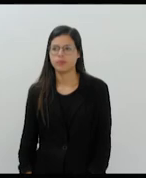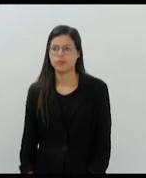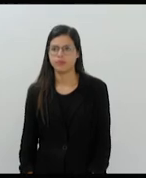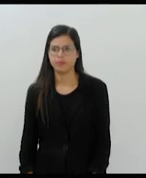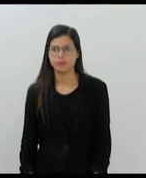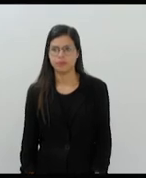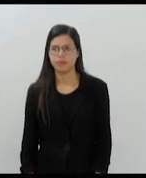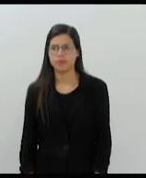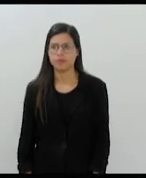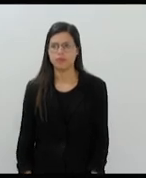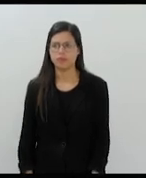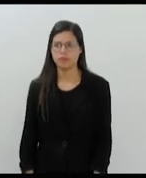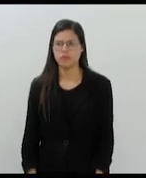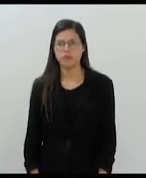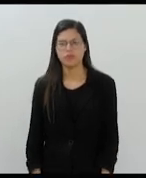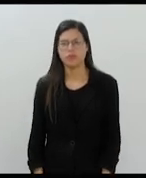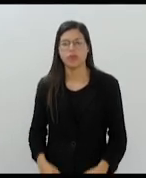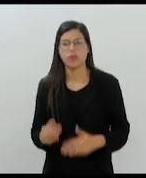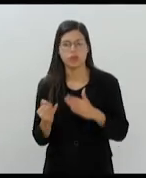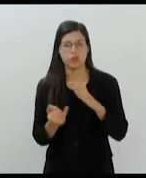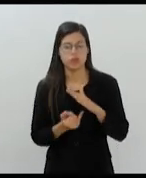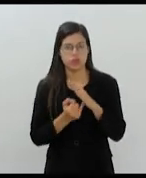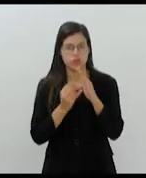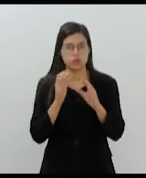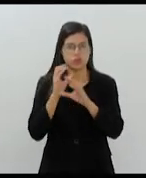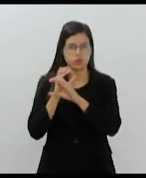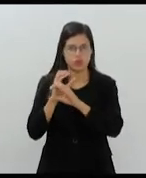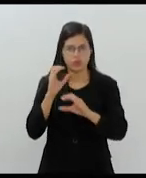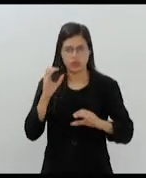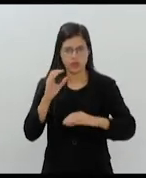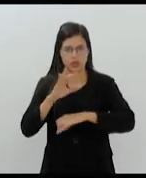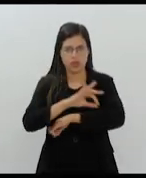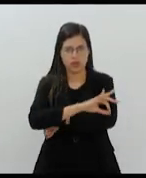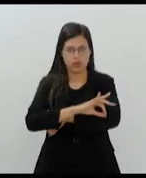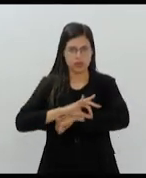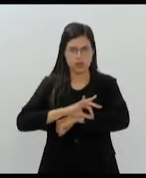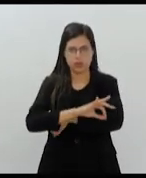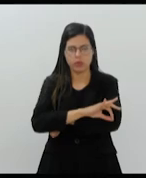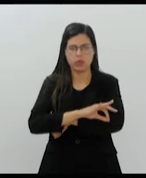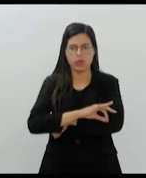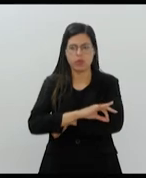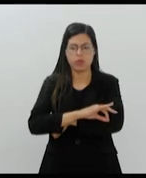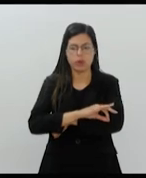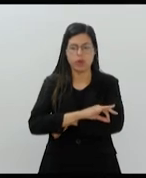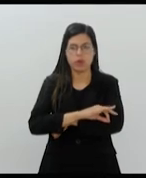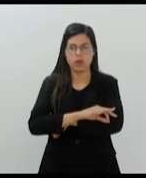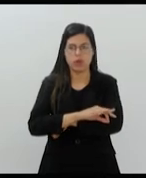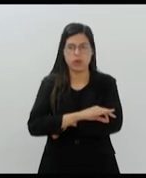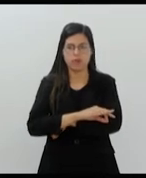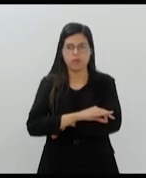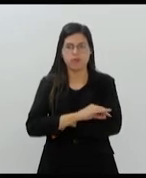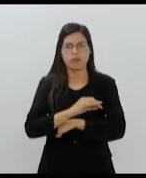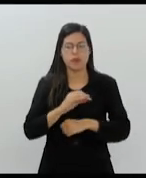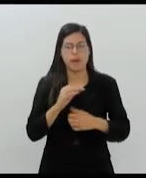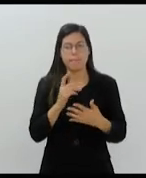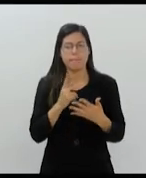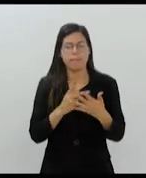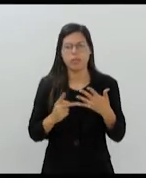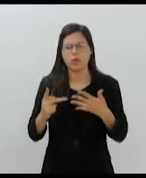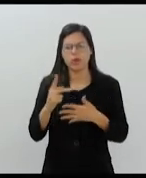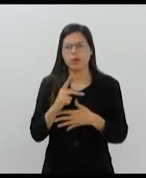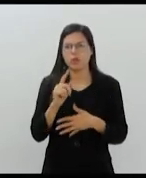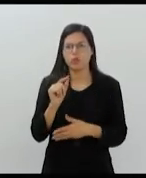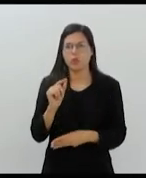o Instituto de Engenharia e Arquitetura está priorizando uma